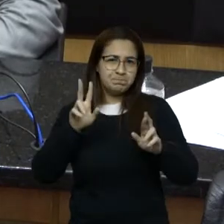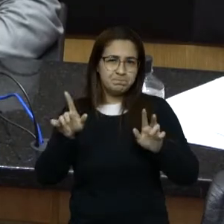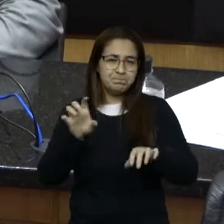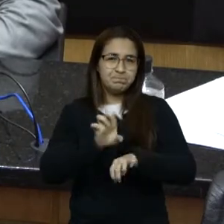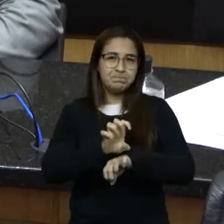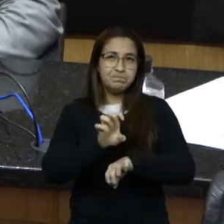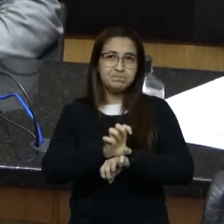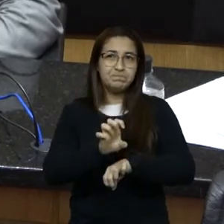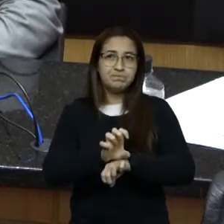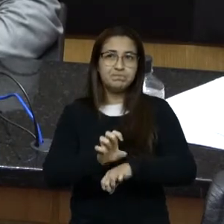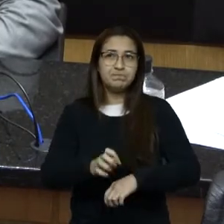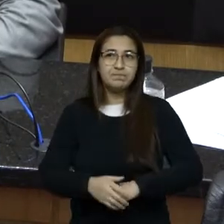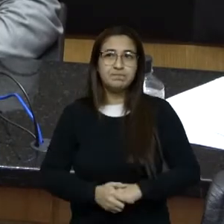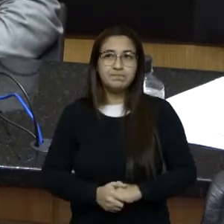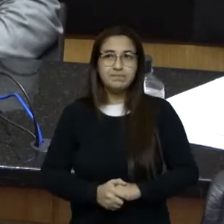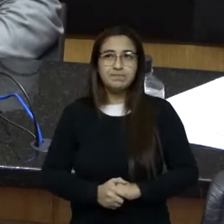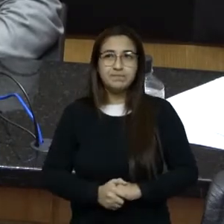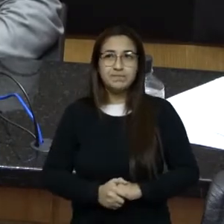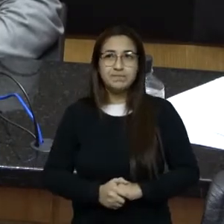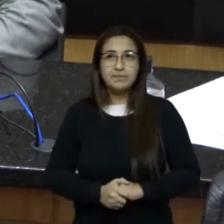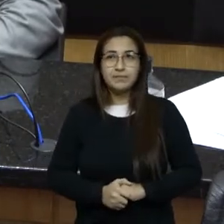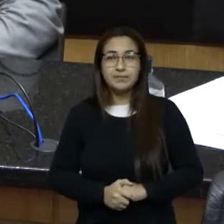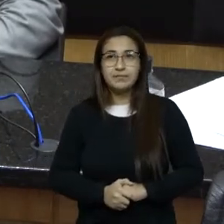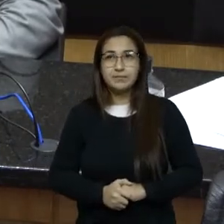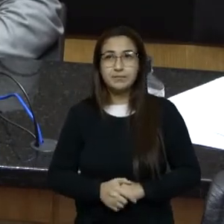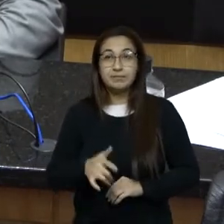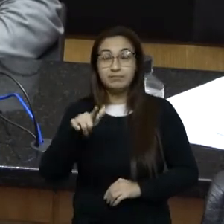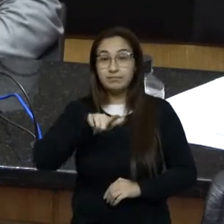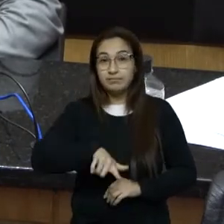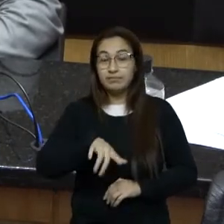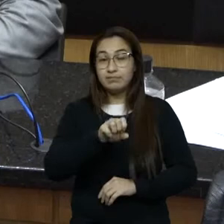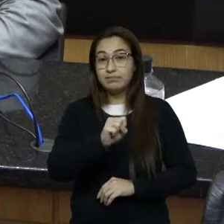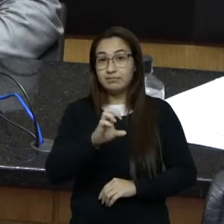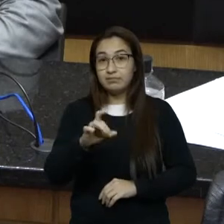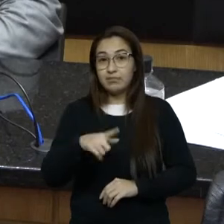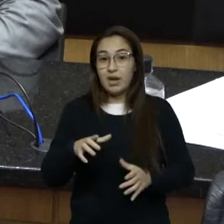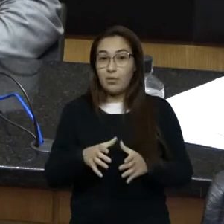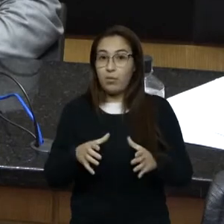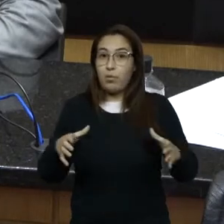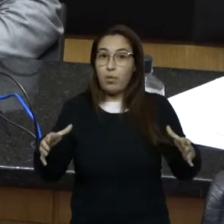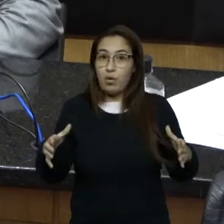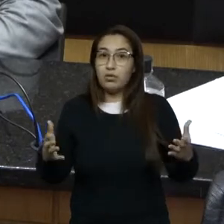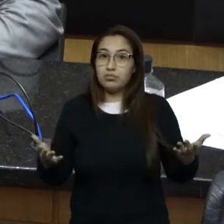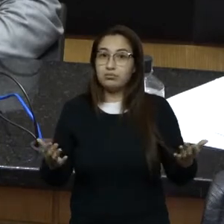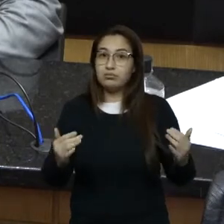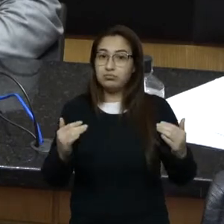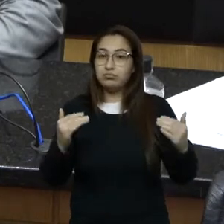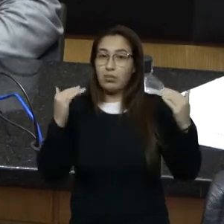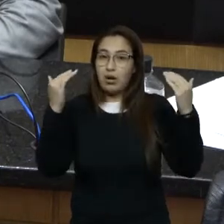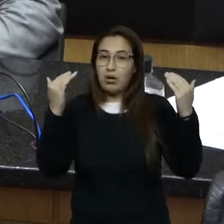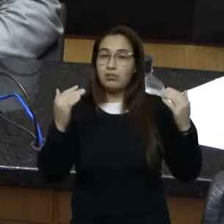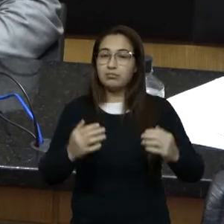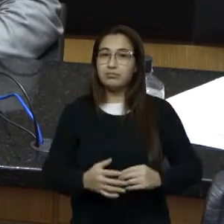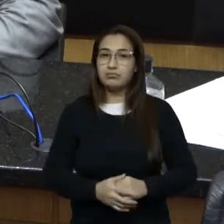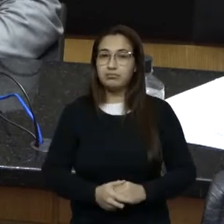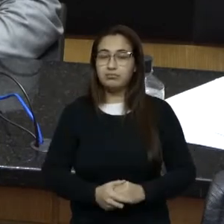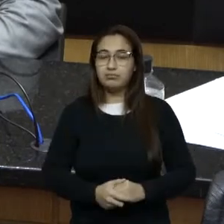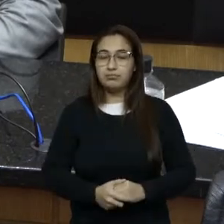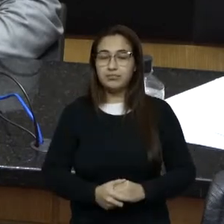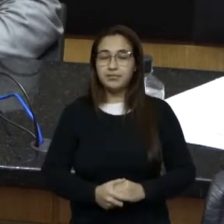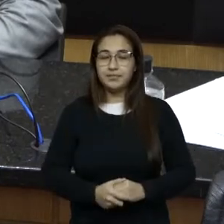um abraço em Santa Catarina é um gigante E aí e